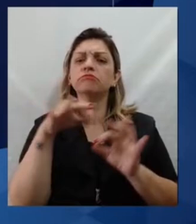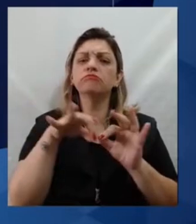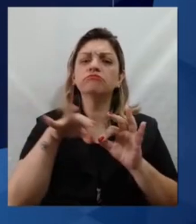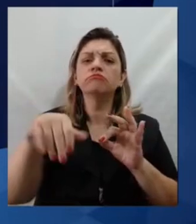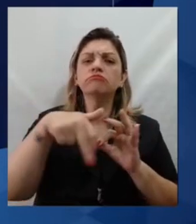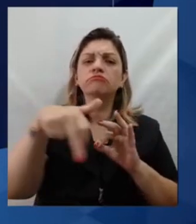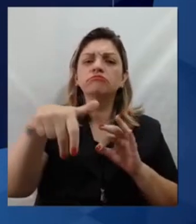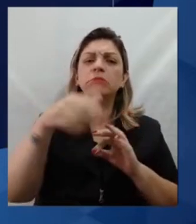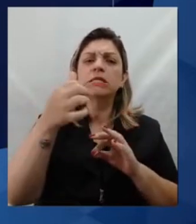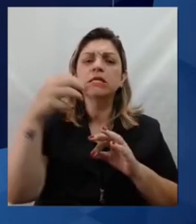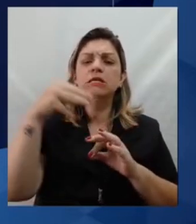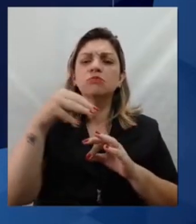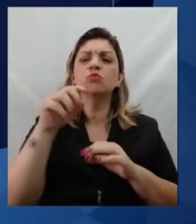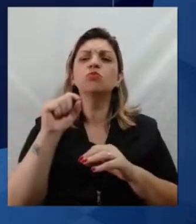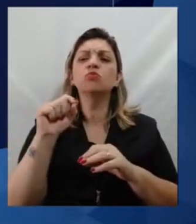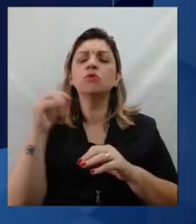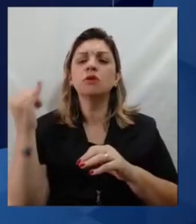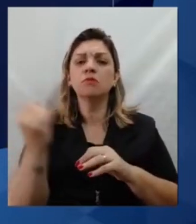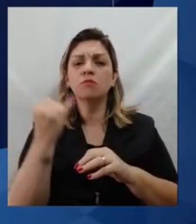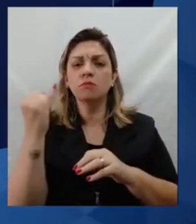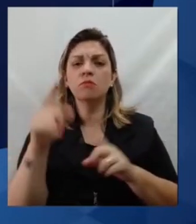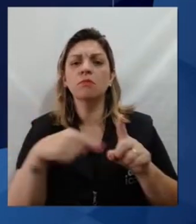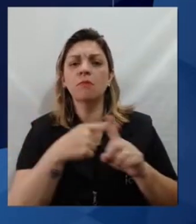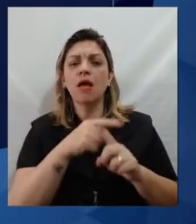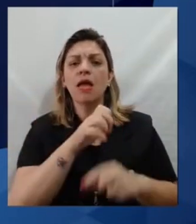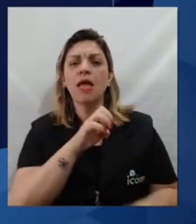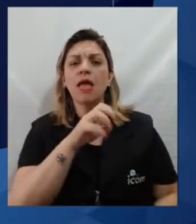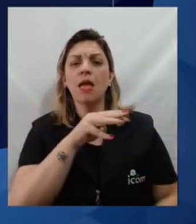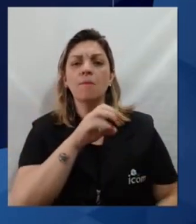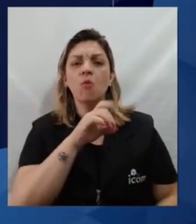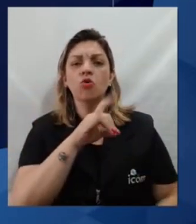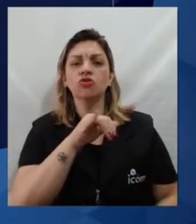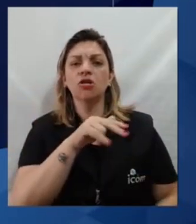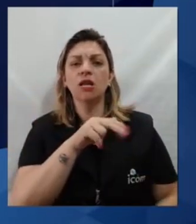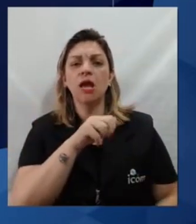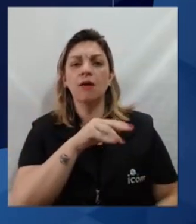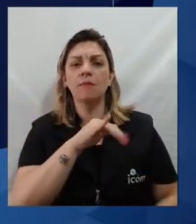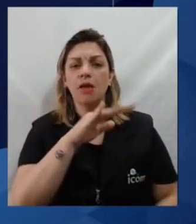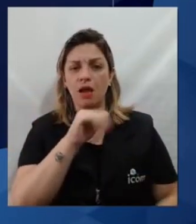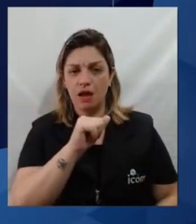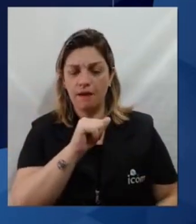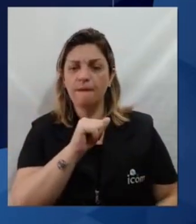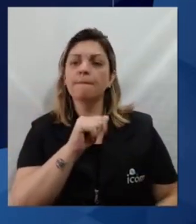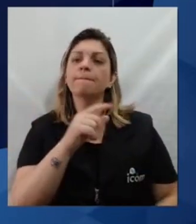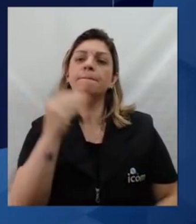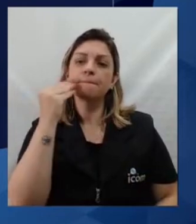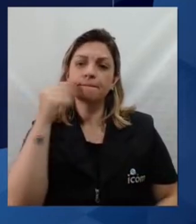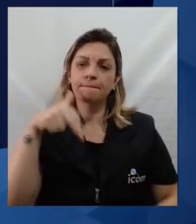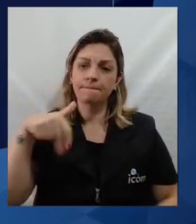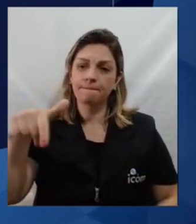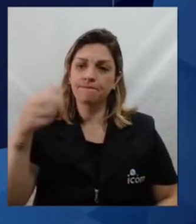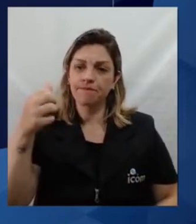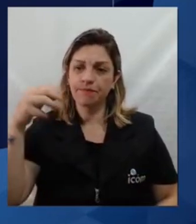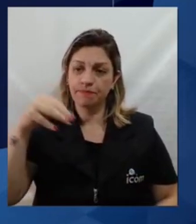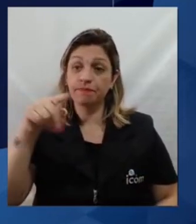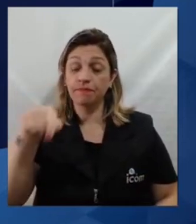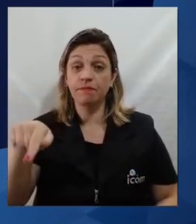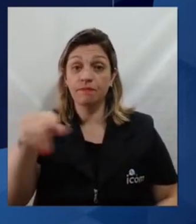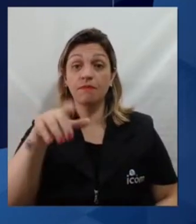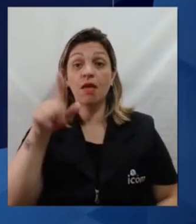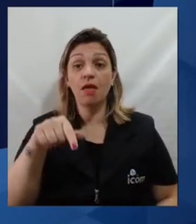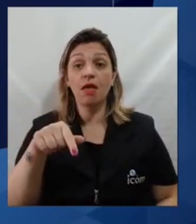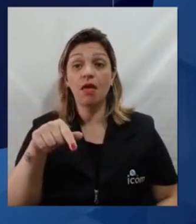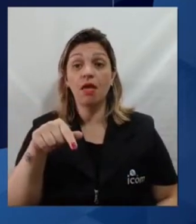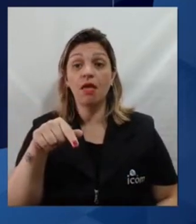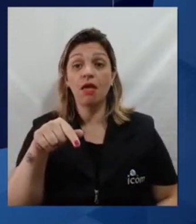minutos? E as medidas hemodinâmicas. Através das medidas hemodinâmicas e o teste de caminhada de 6 minutos, esses pacientes são classificados, eles